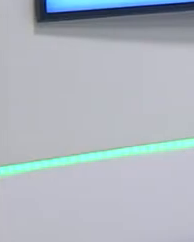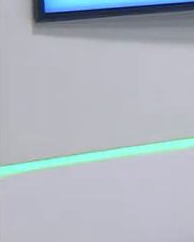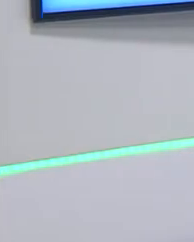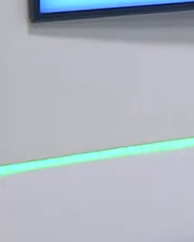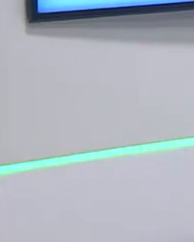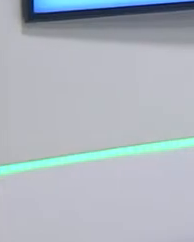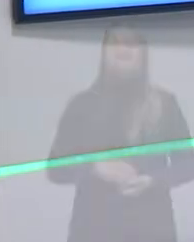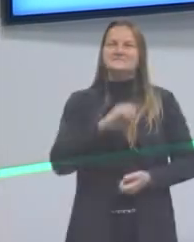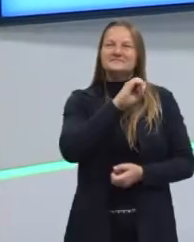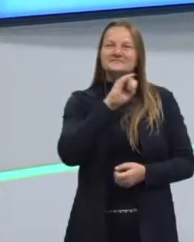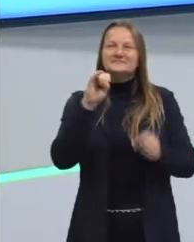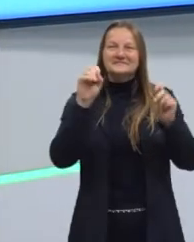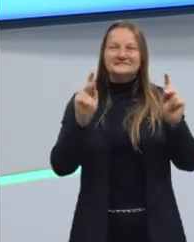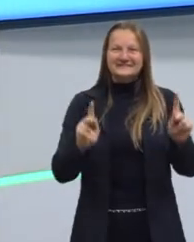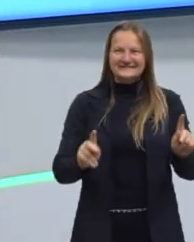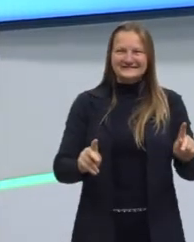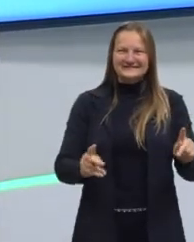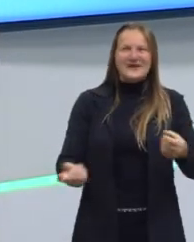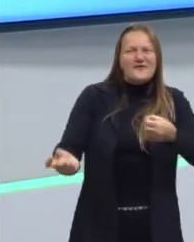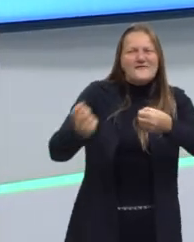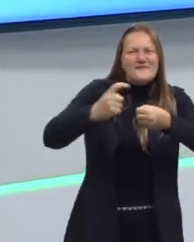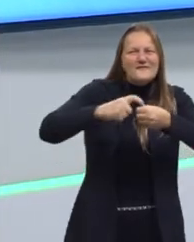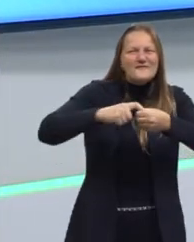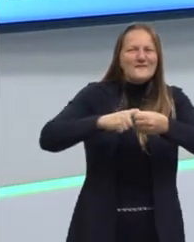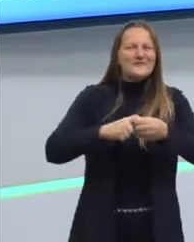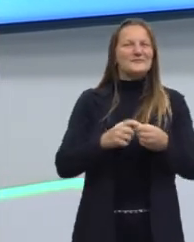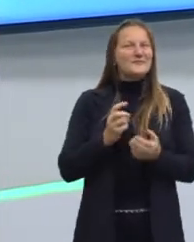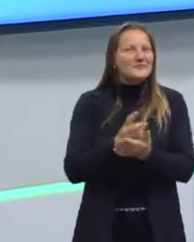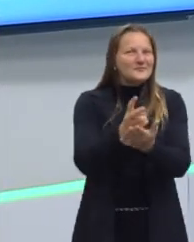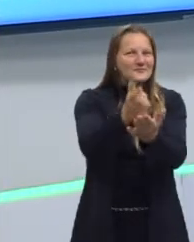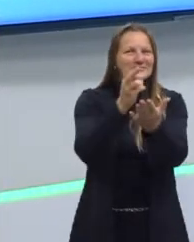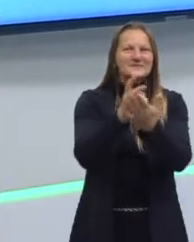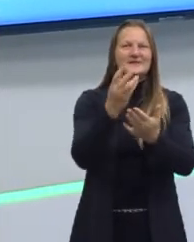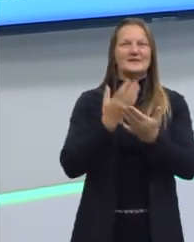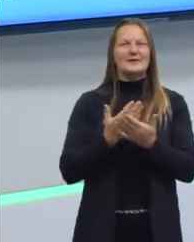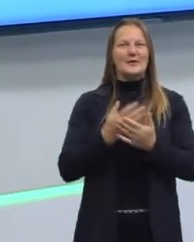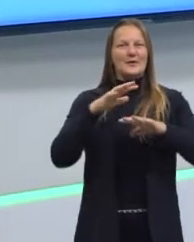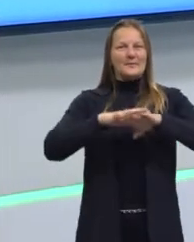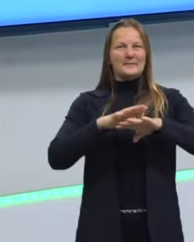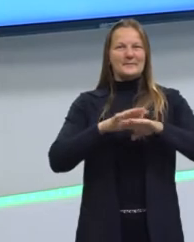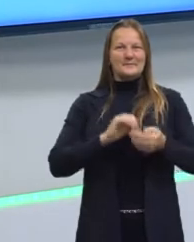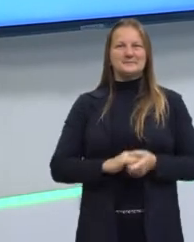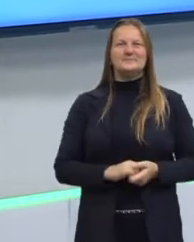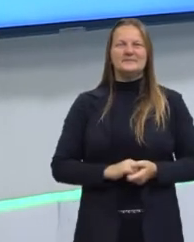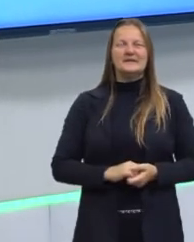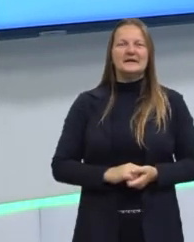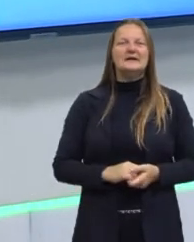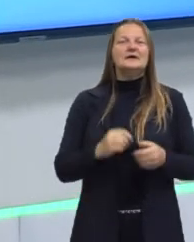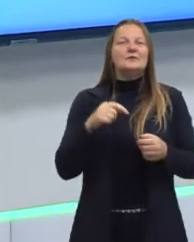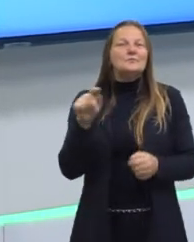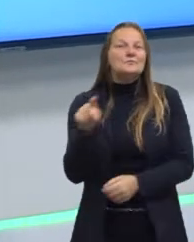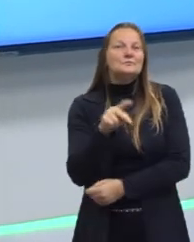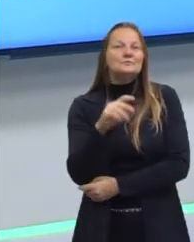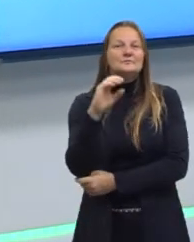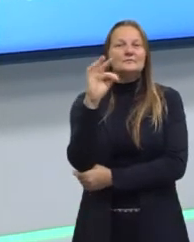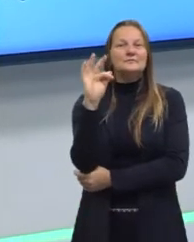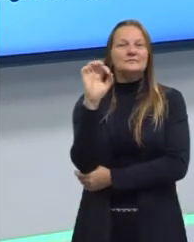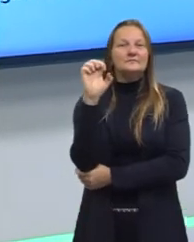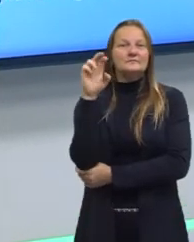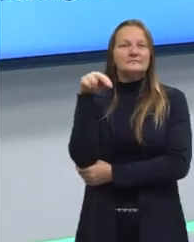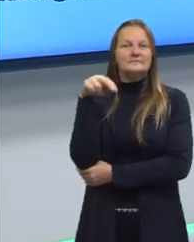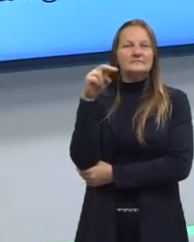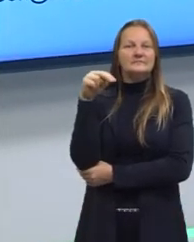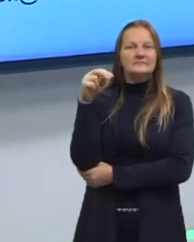oi oi pessoas Voltamos para dar continuidade nas nossas aulas de matemática eu sou a Prof Fernanda